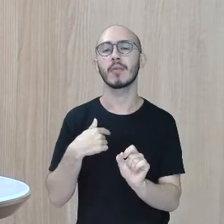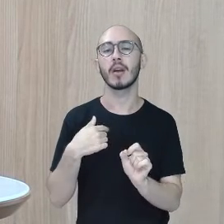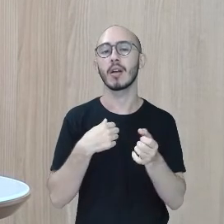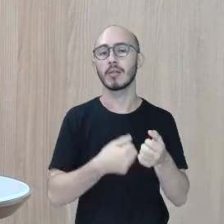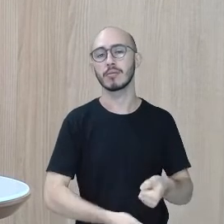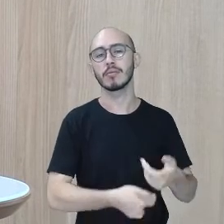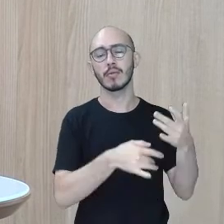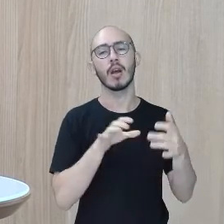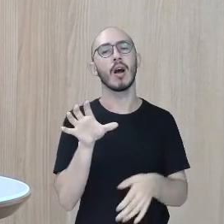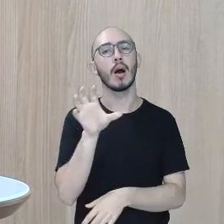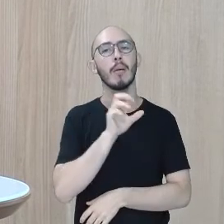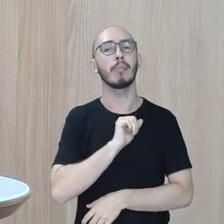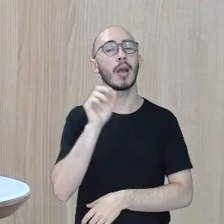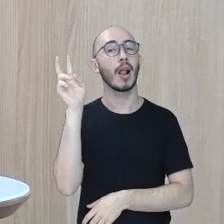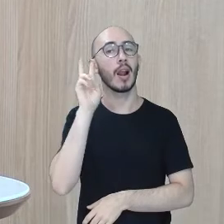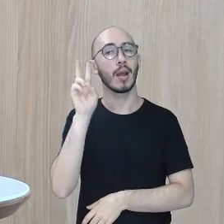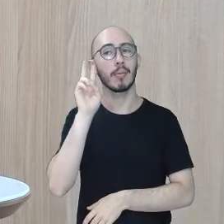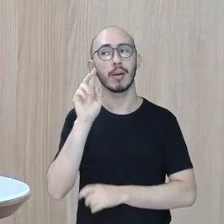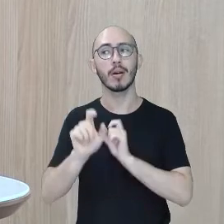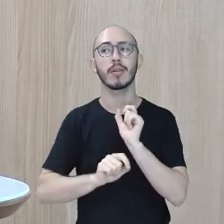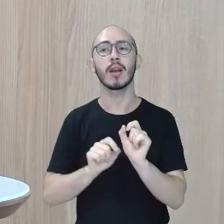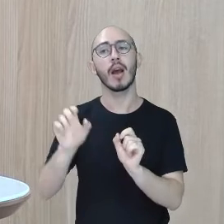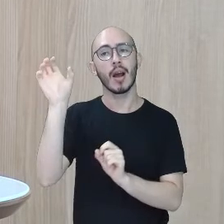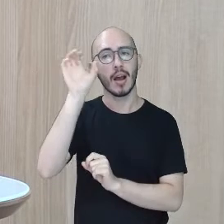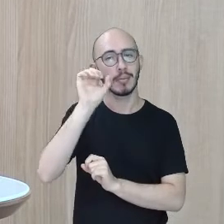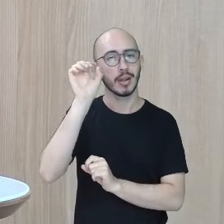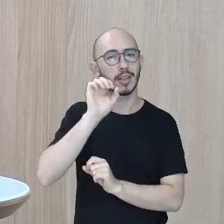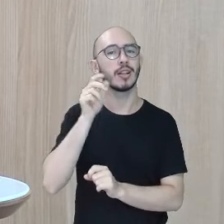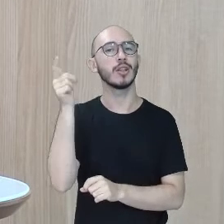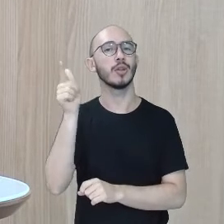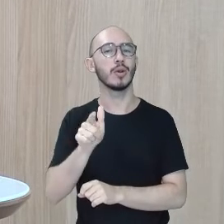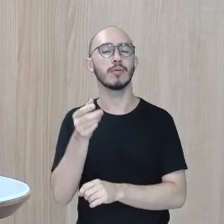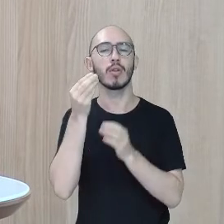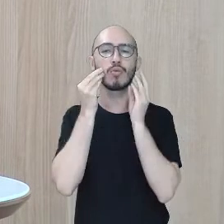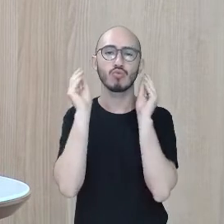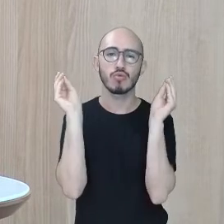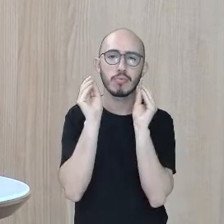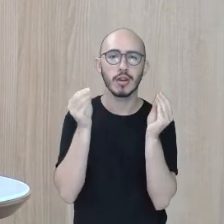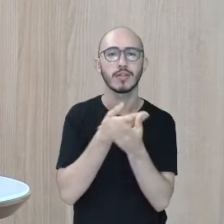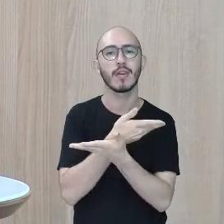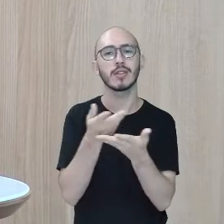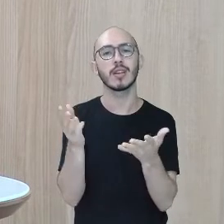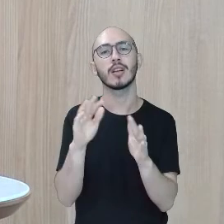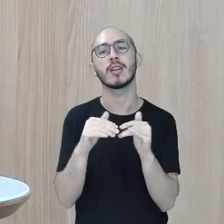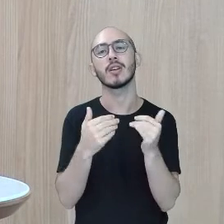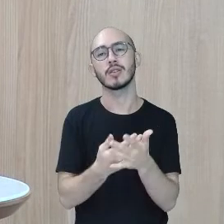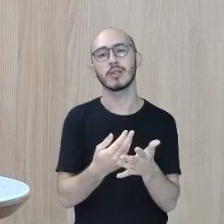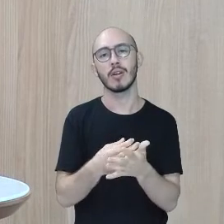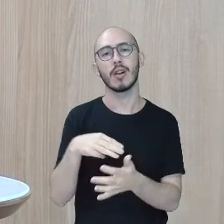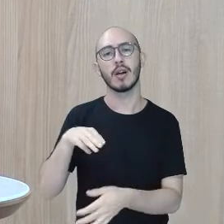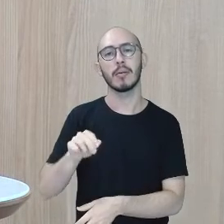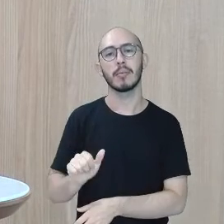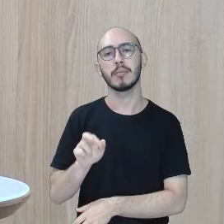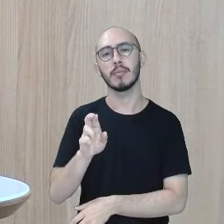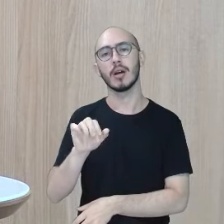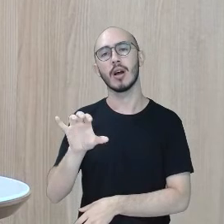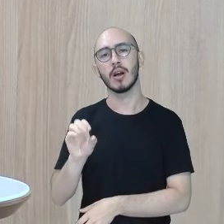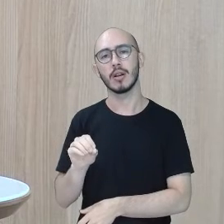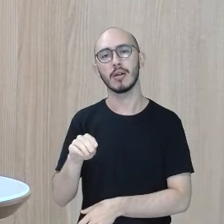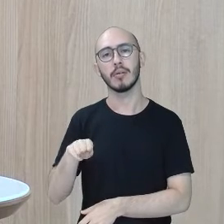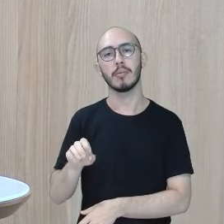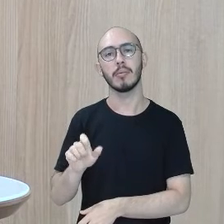estou amando relembrar, né, aprender novamente. Então, um beijo pro pessoal da Escola Mário Melo, né? Um beijão